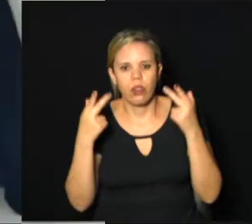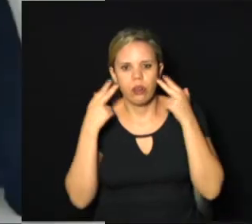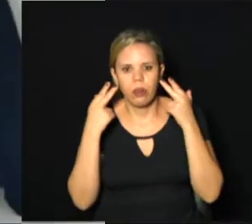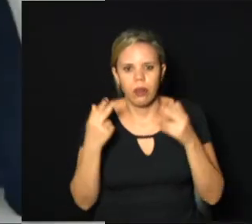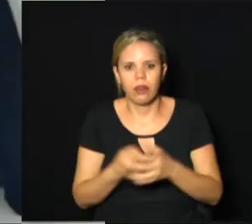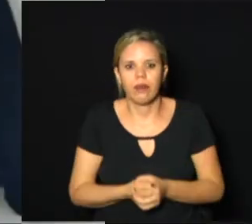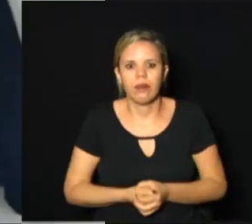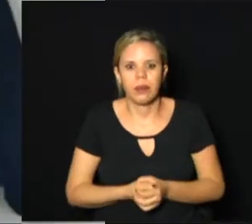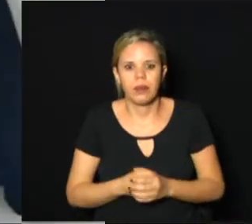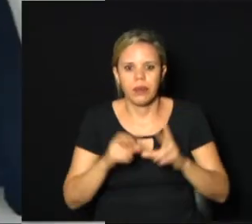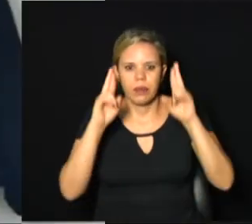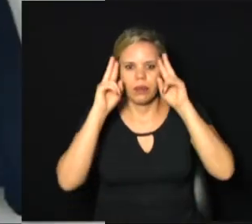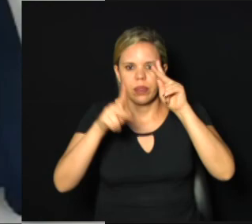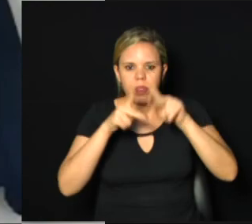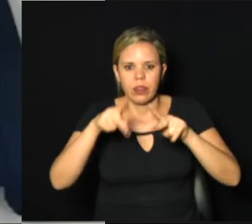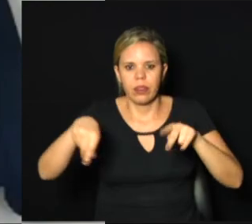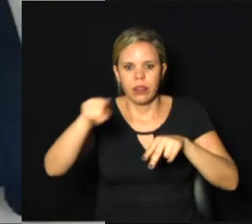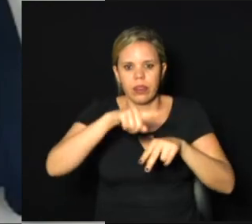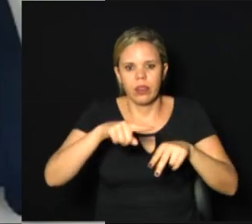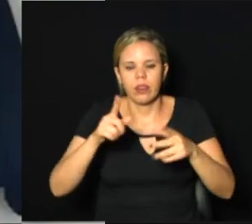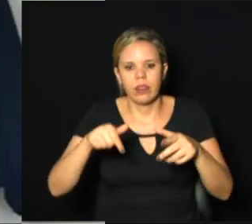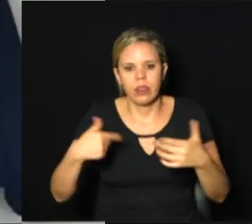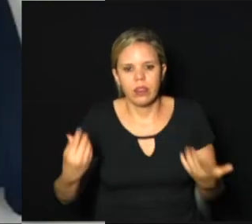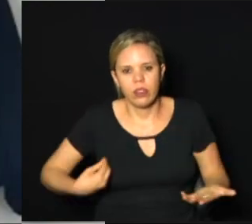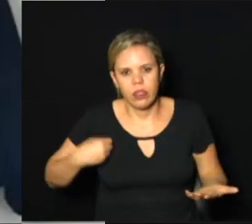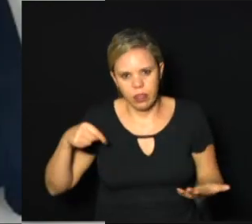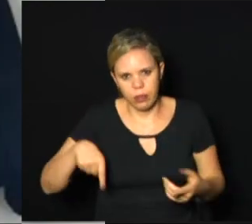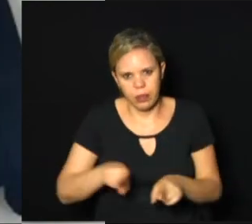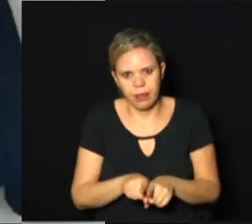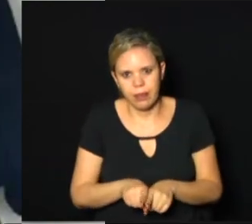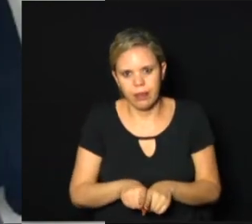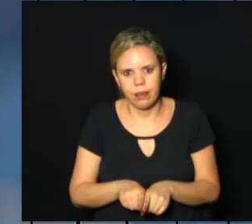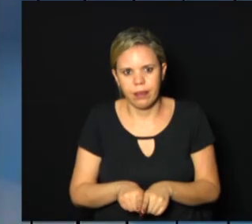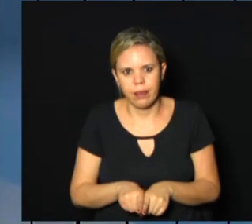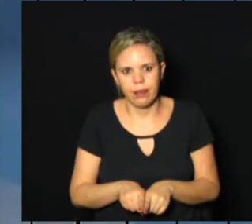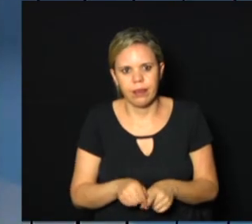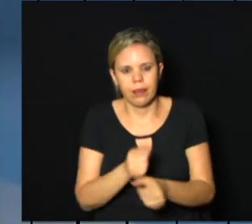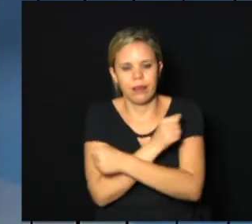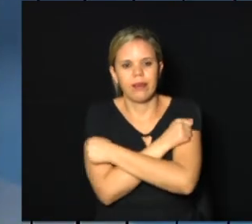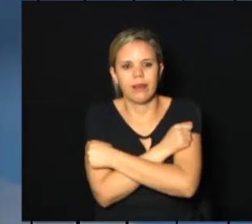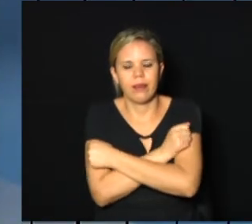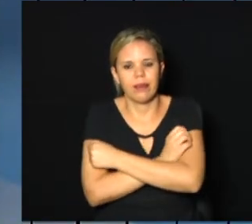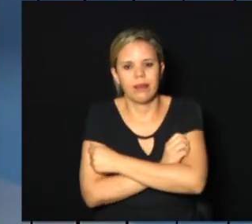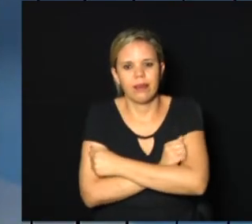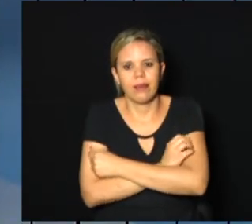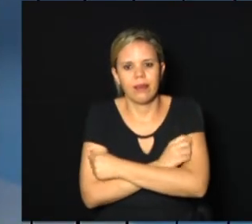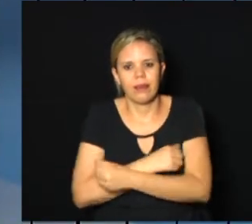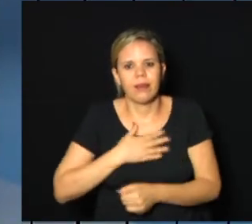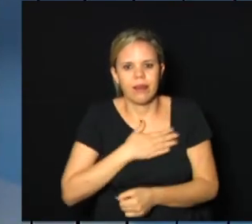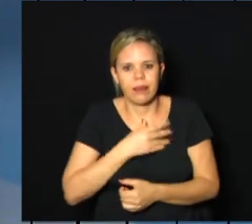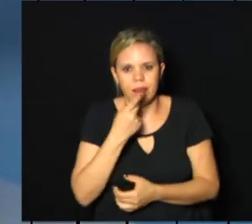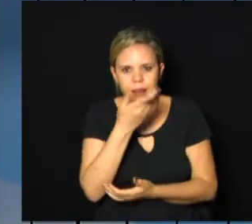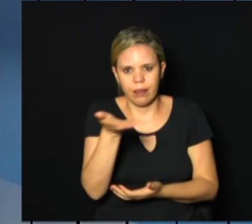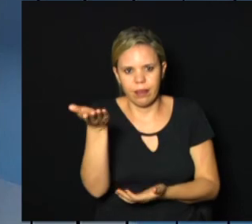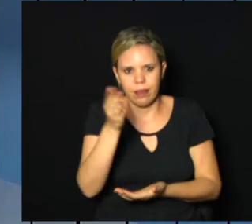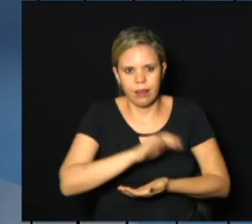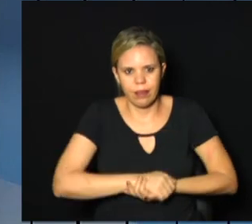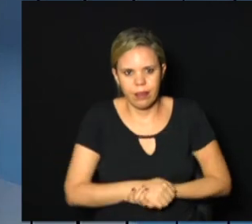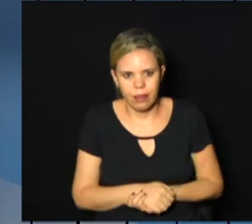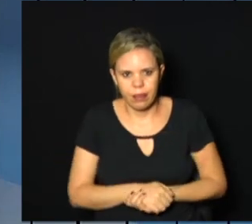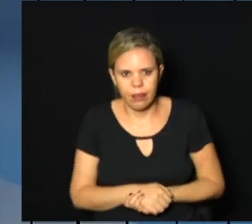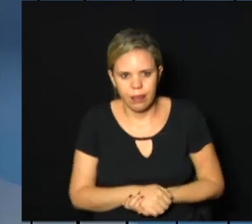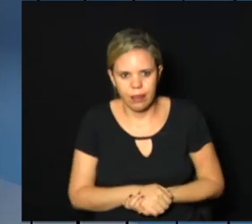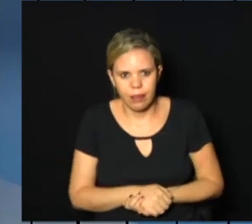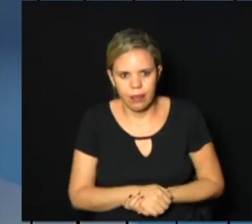e retomar a dignidade na vida das pessoas, que é para isso que a gente está aqui também, não é não? Um abraço aí para vocês, foi um prazer falar com vocês.